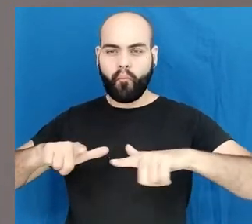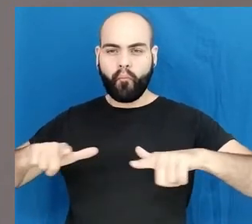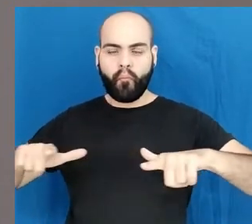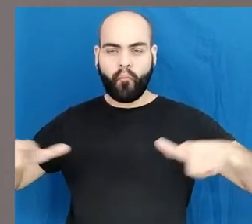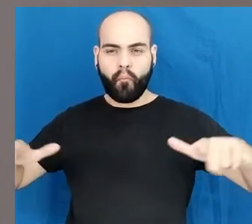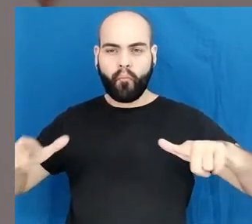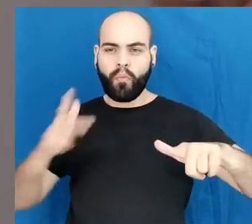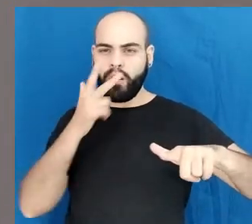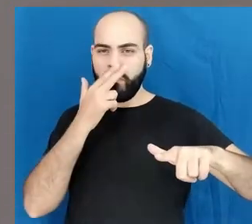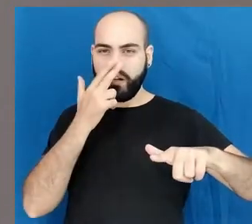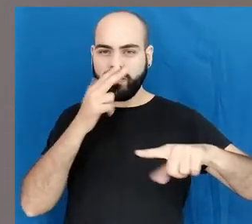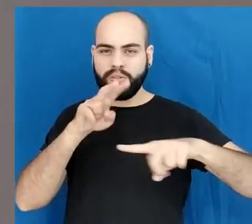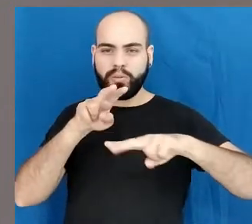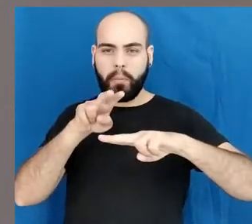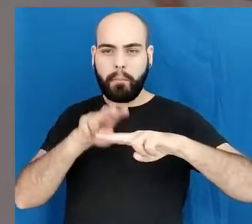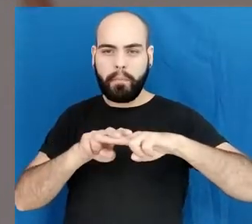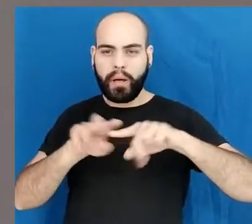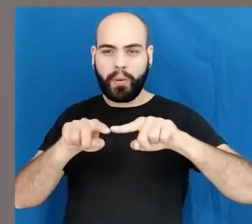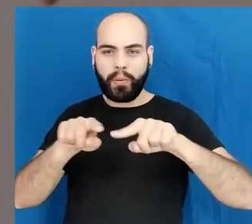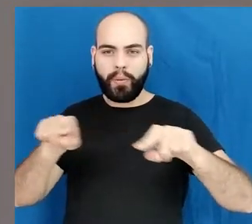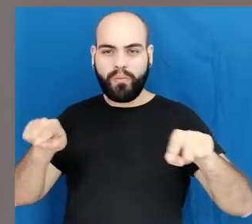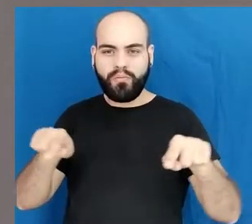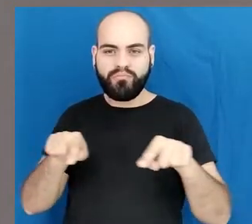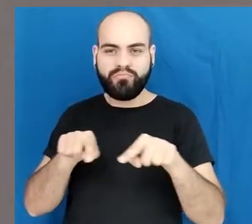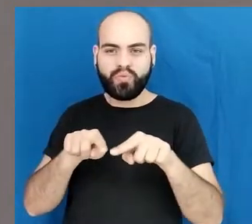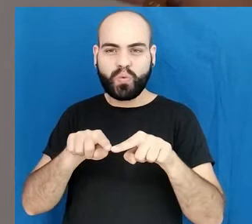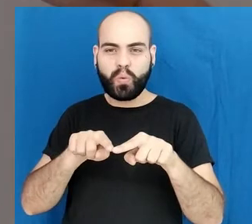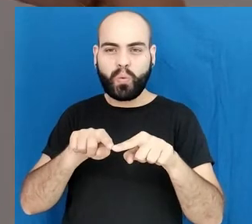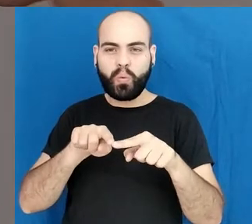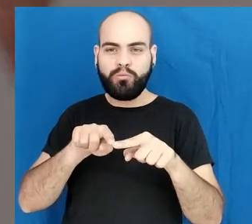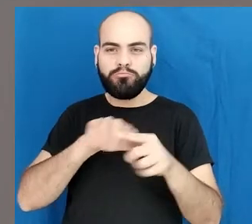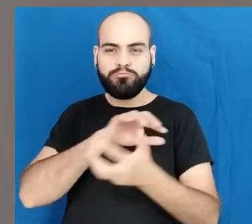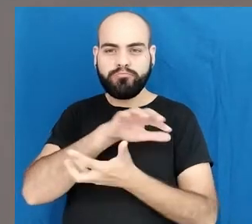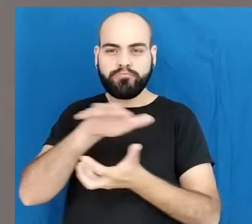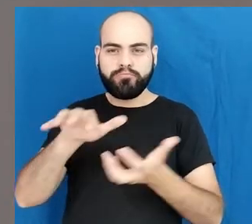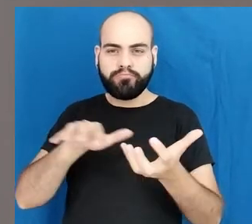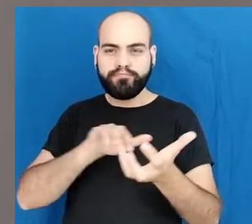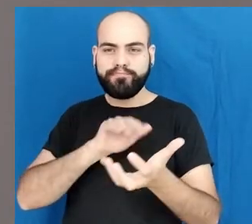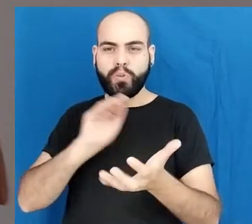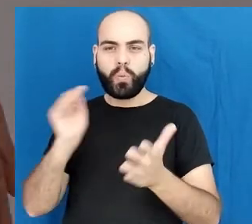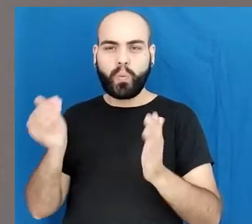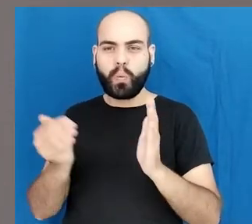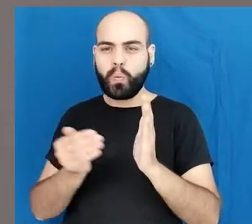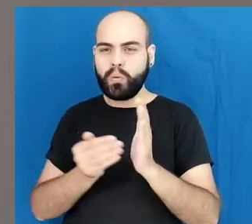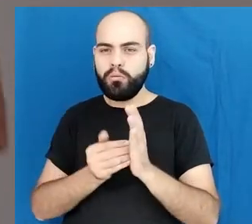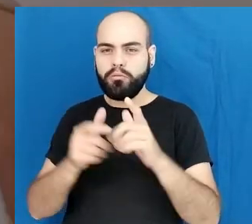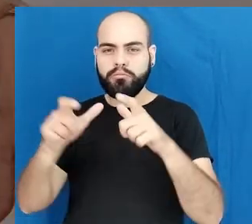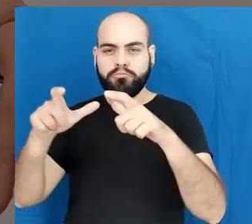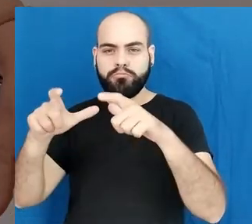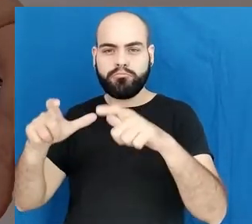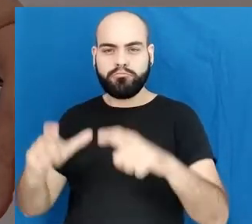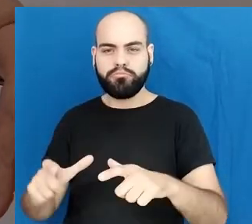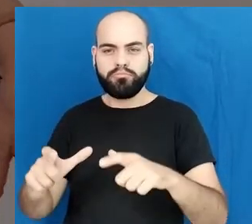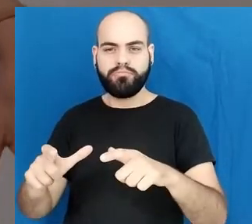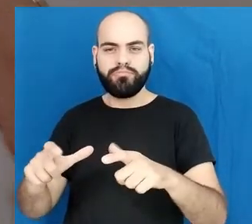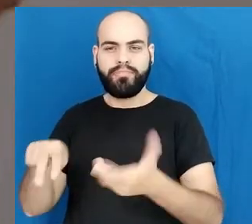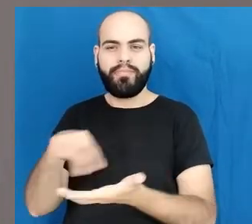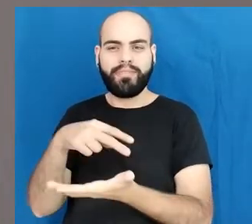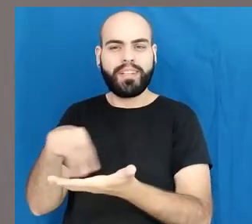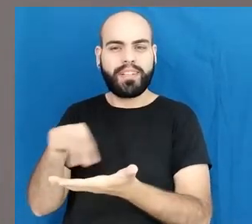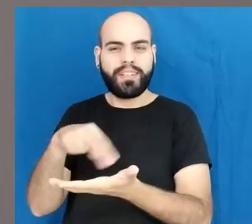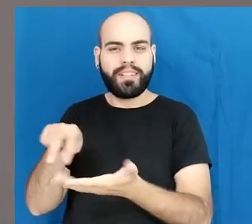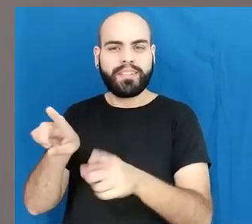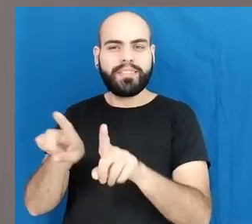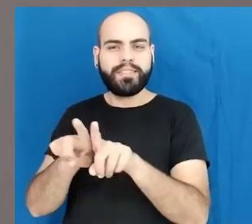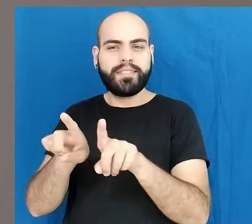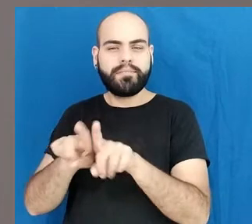um banco redondo aqui, e tinham destruído isso aqui. Depois tinha uma pista de dança também, que eu me